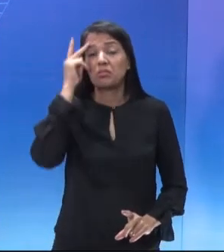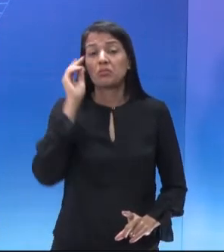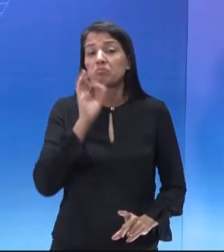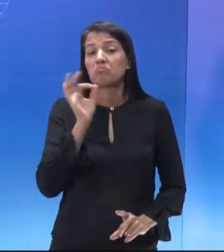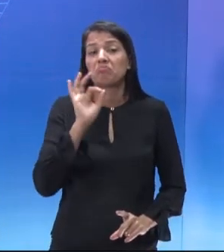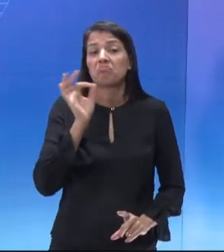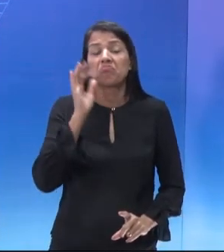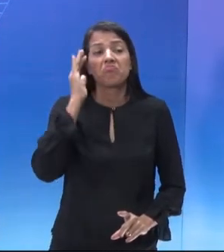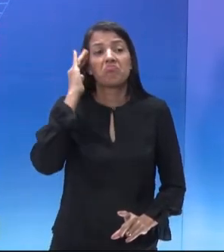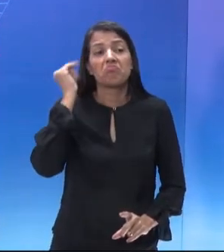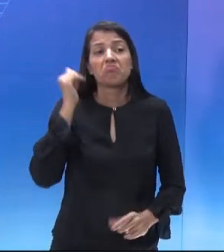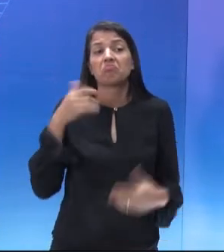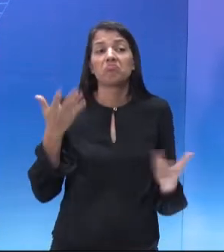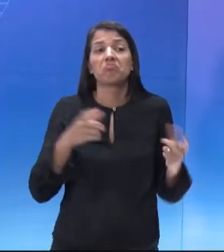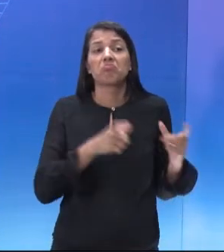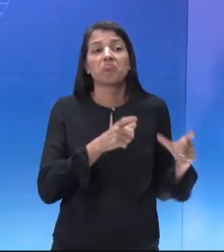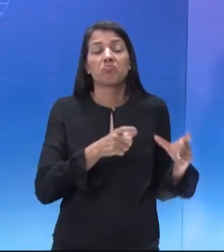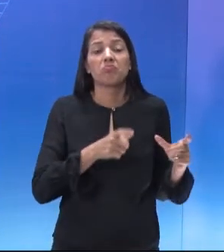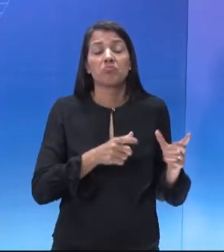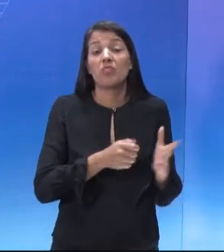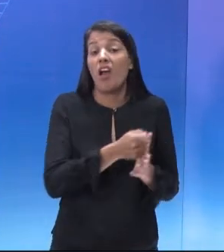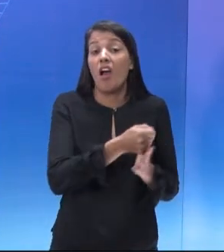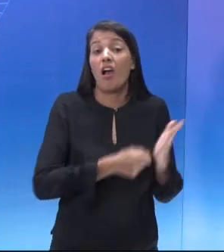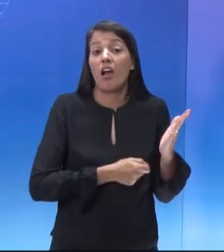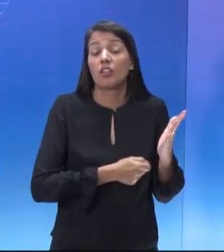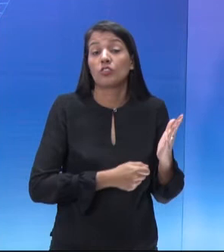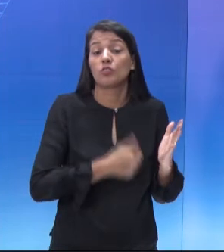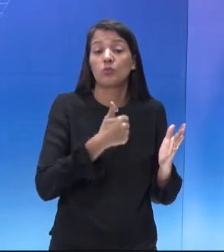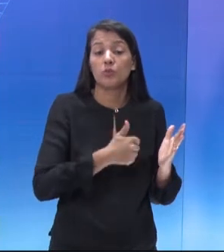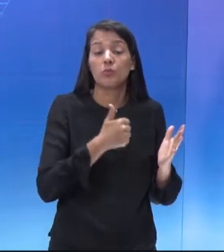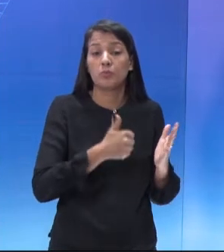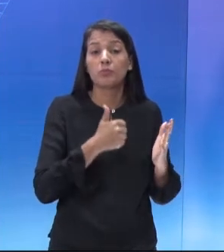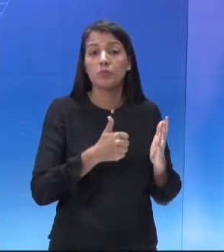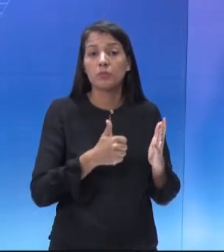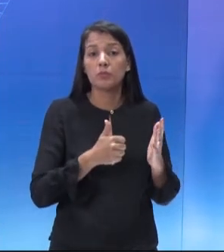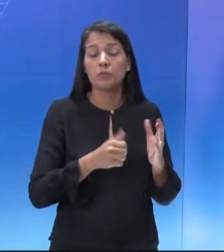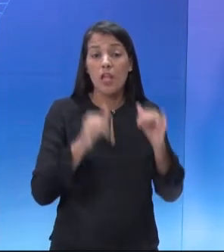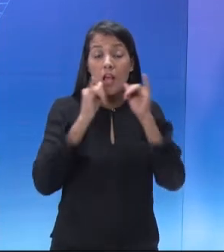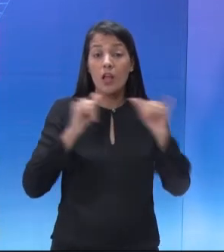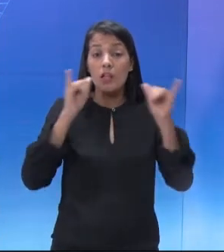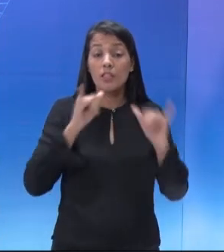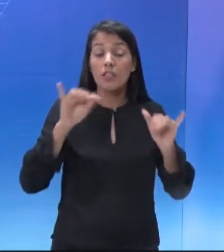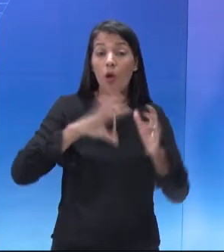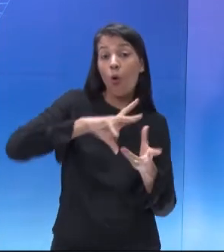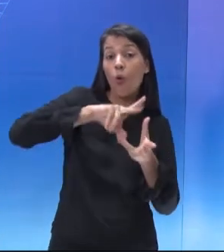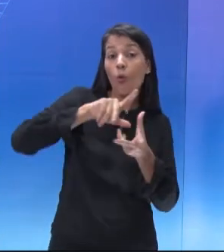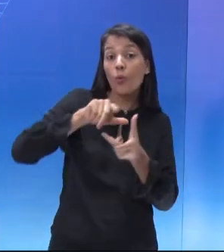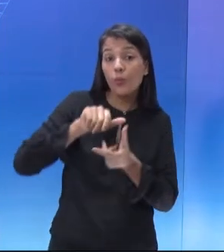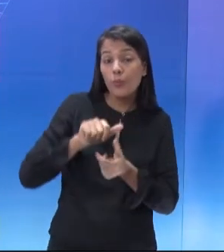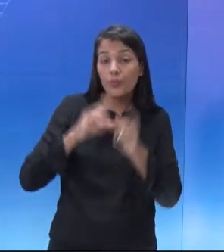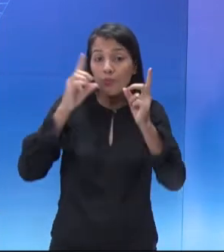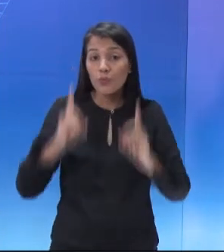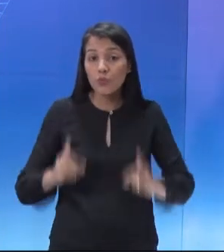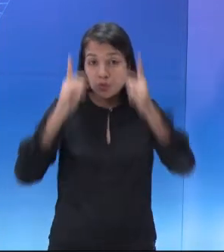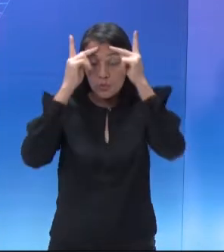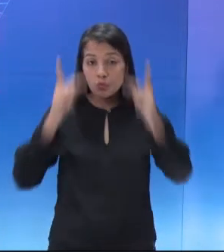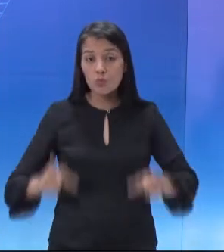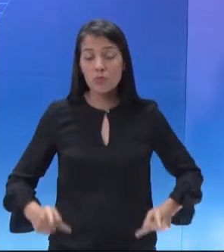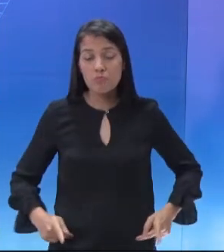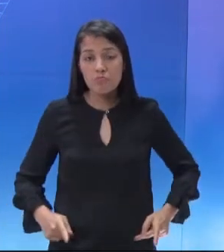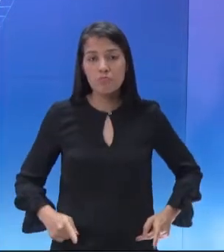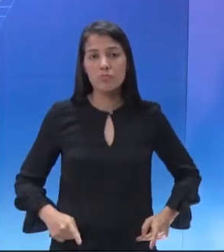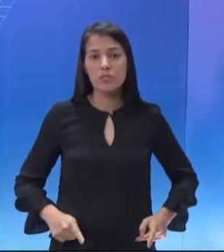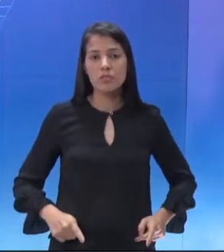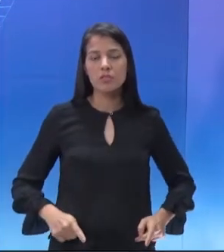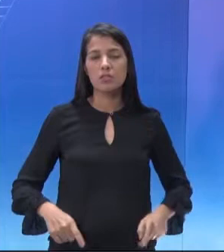artigo 1 da Declaração Universal dos Direitos Humanos. Essa é uma citação, galera, que ela